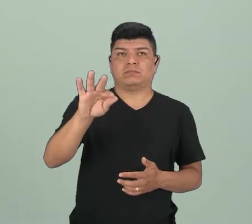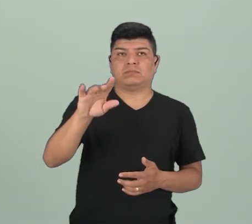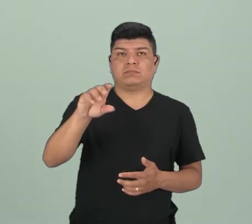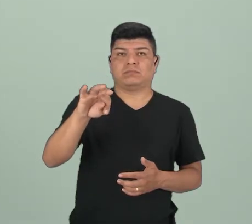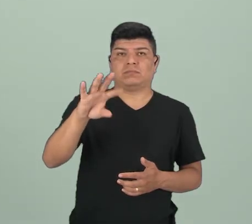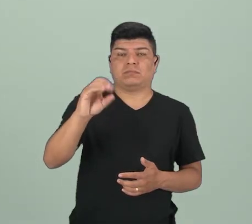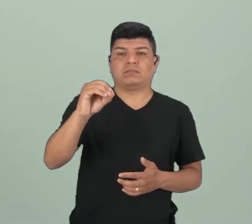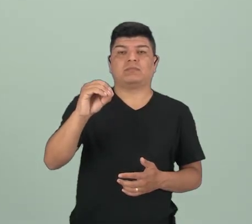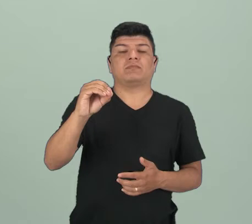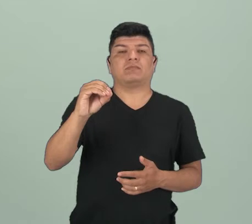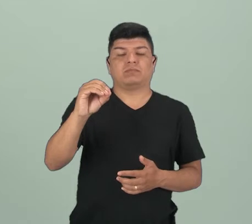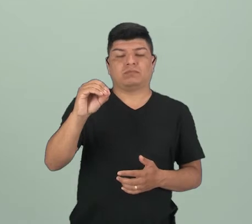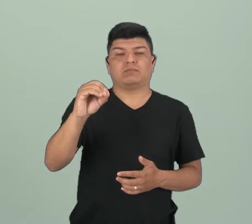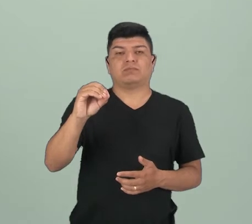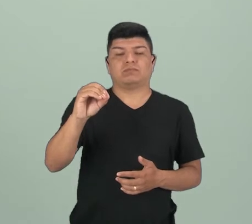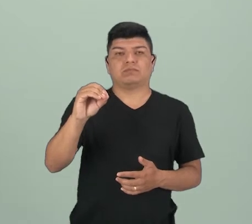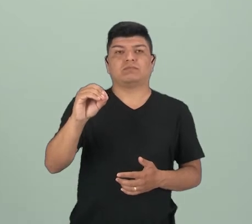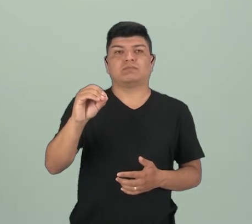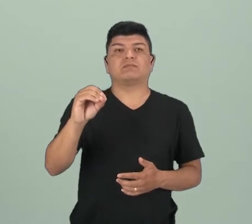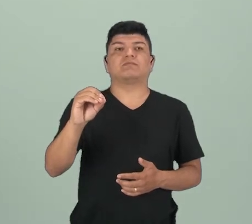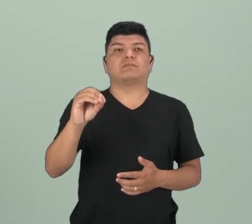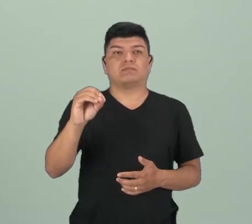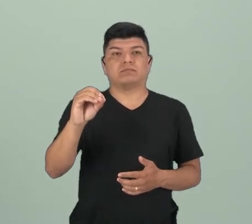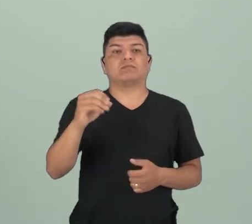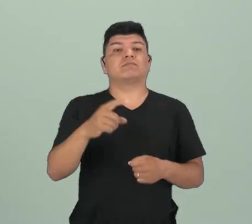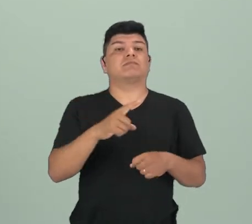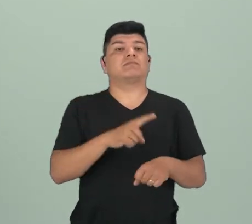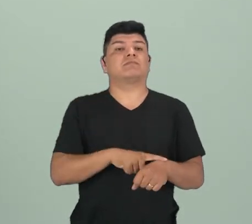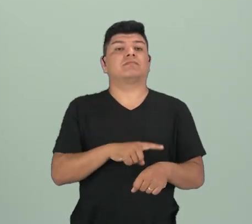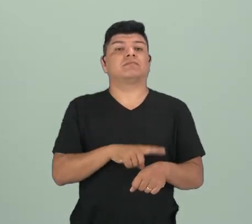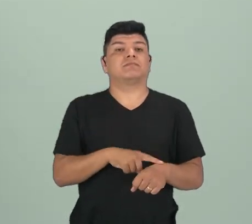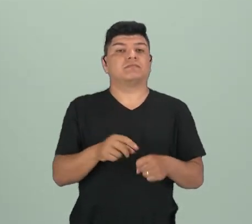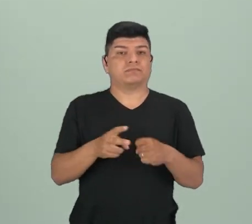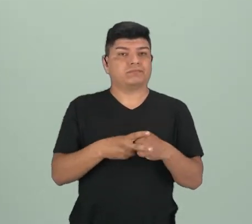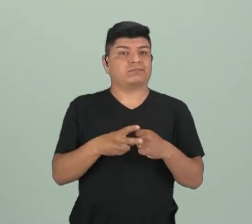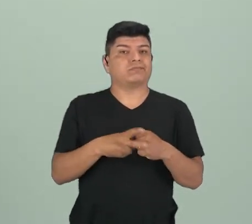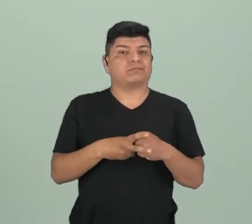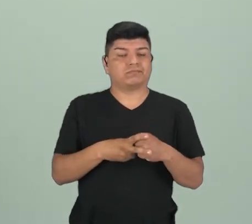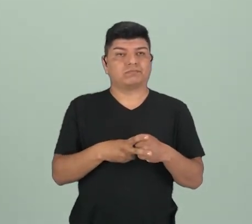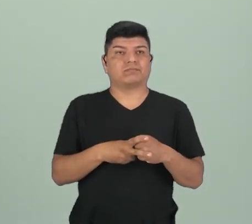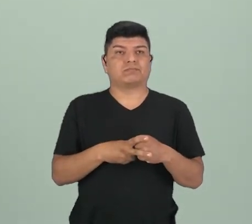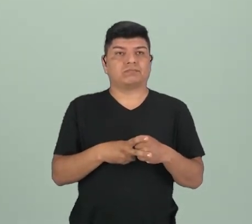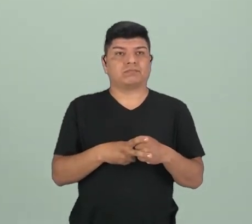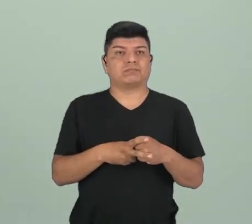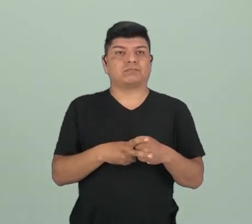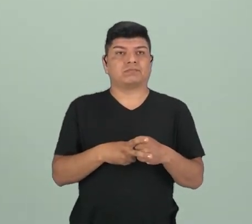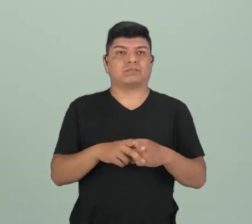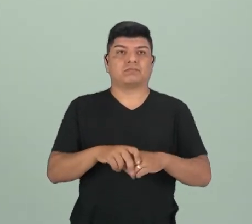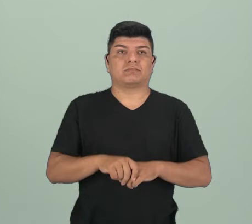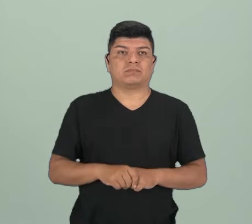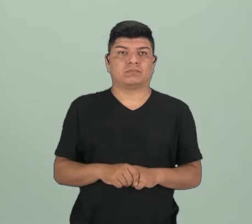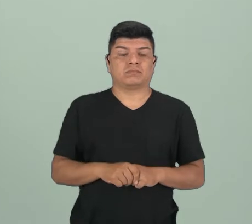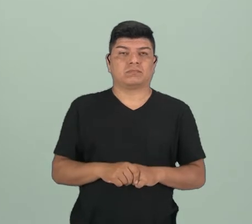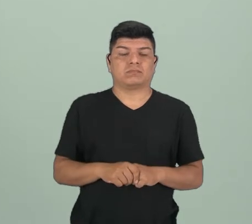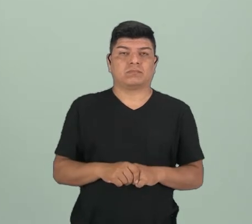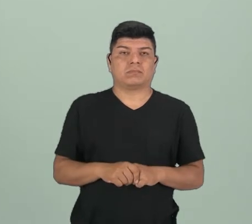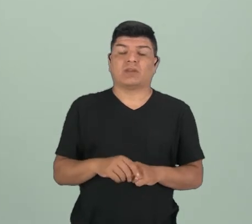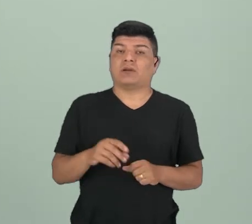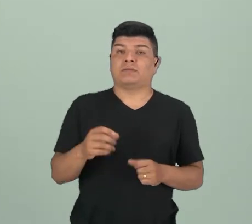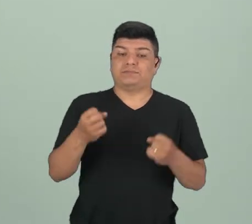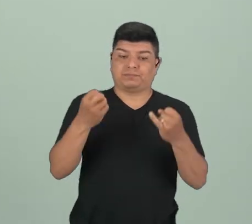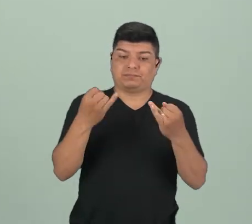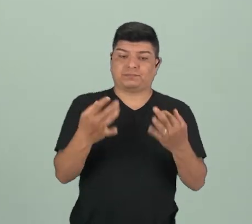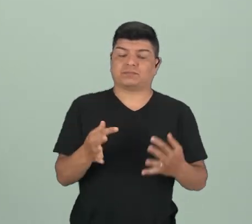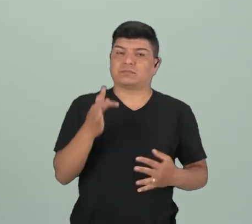futuro imperfeito, que é o tempo, né, verbal, tá? Então, assim, quando eu vou falar do futuro, eu